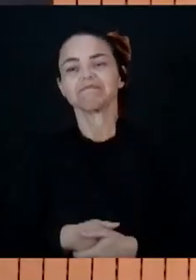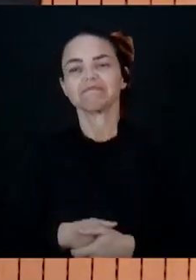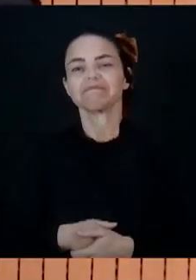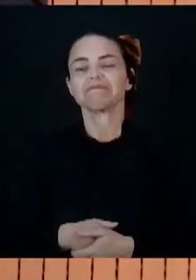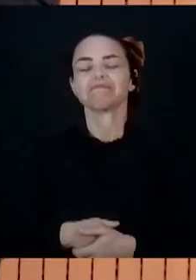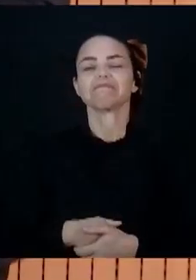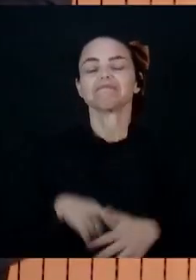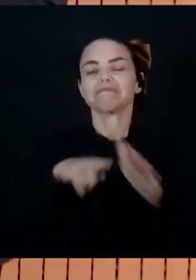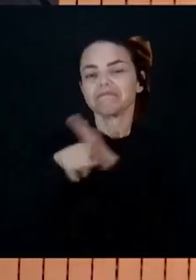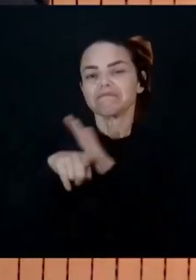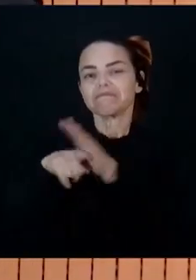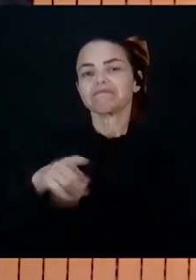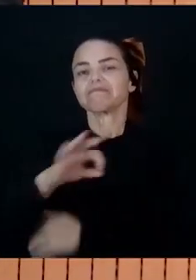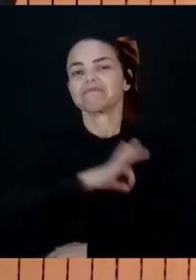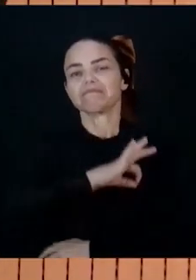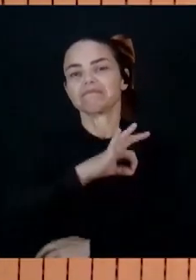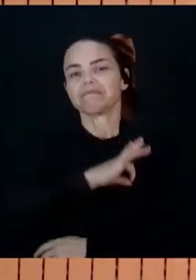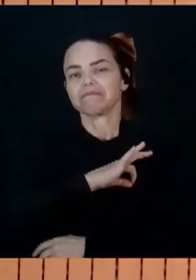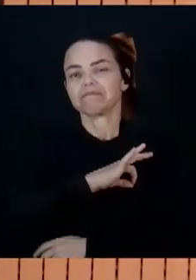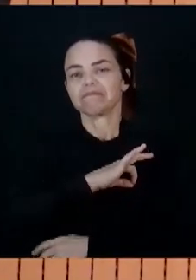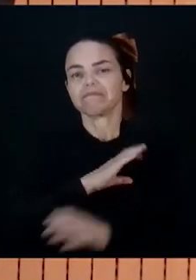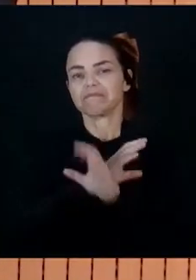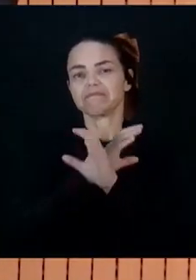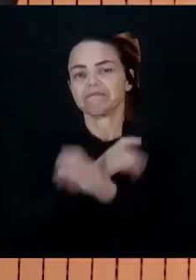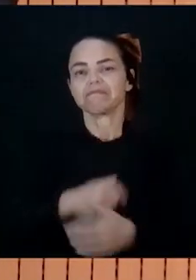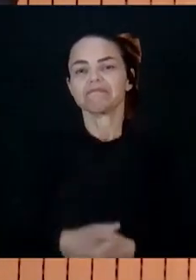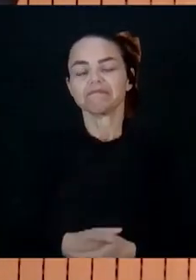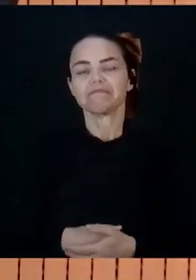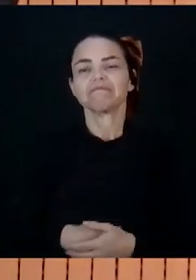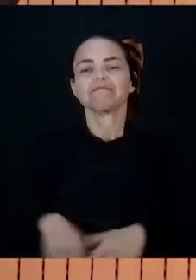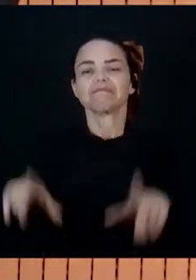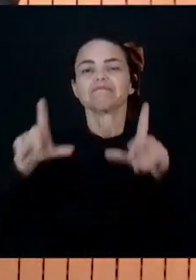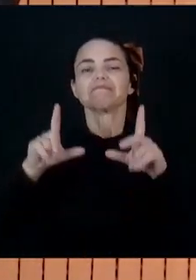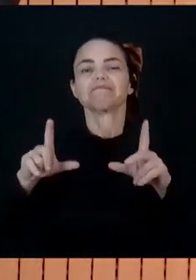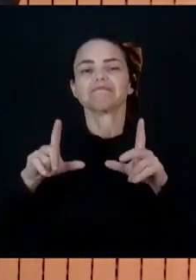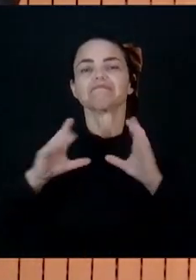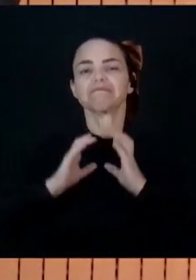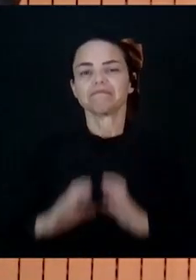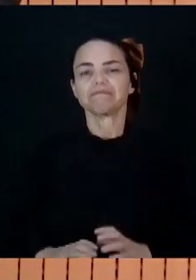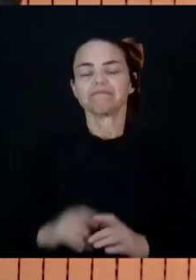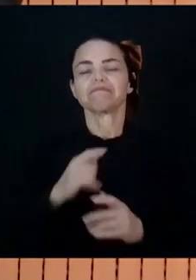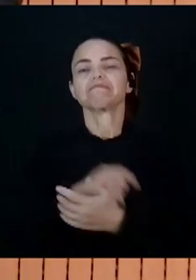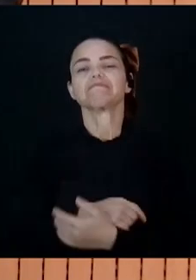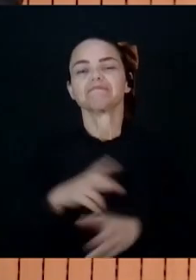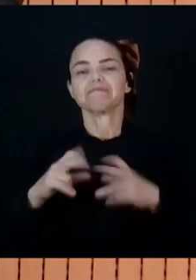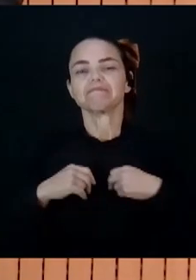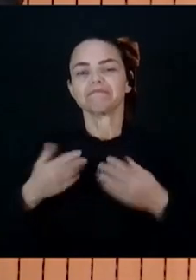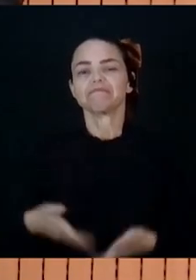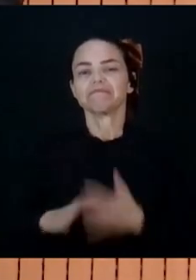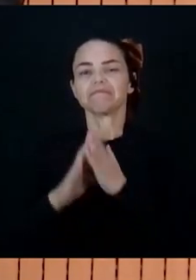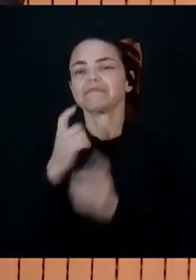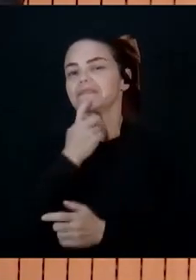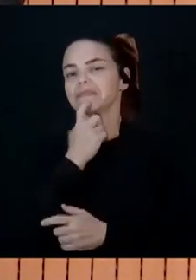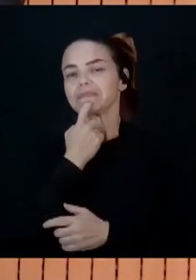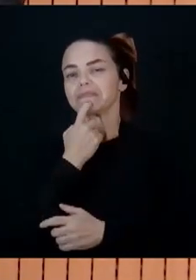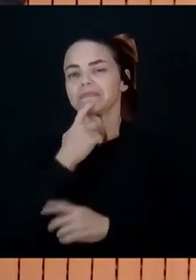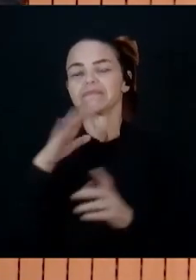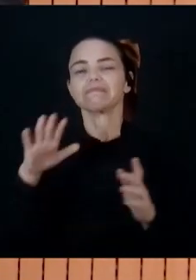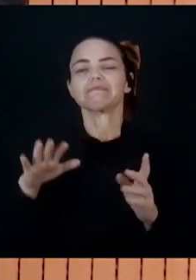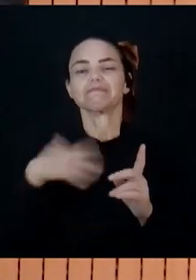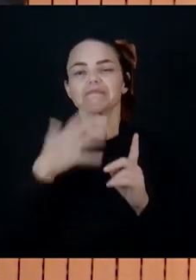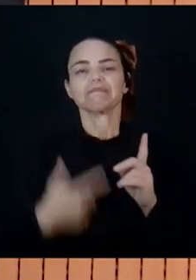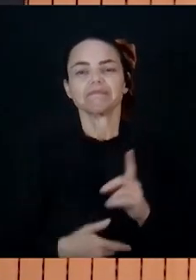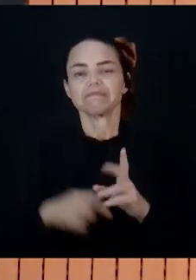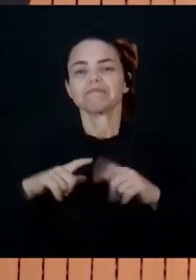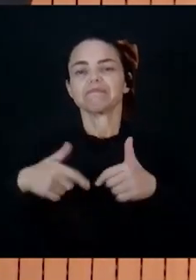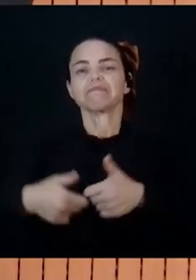da Polícia Civil, Klaus Bigelli, recebeu o título de cidadão emérito. Nascido em Campinas, foi homenageado pela atuação dedicada